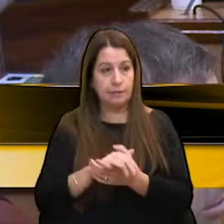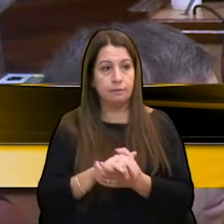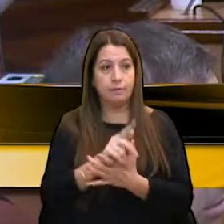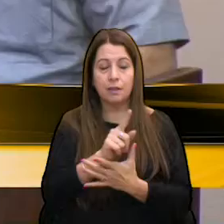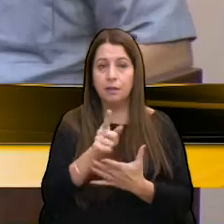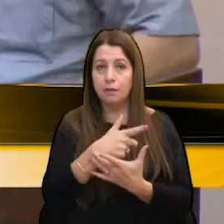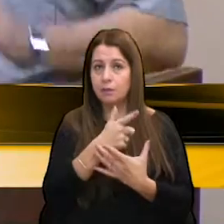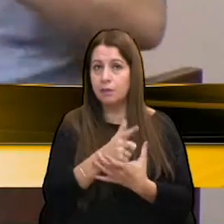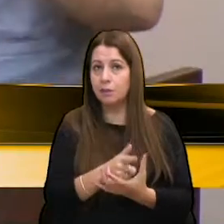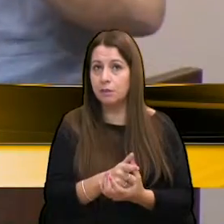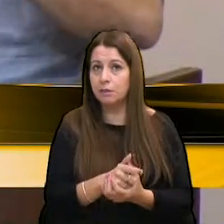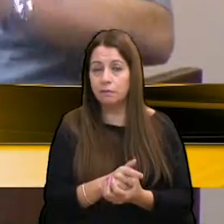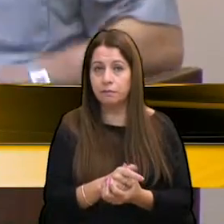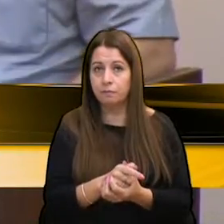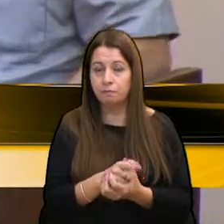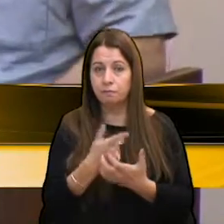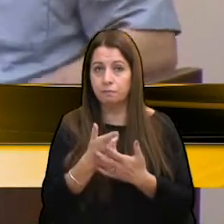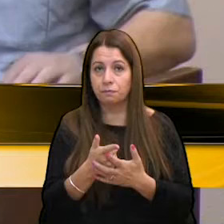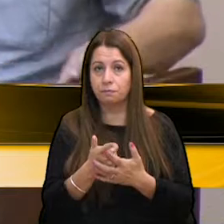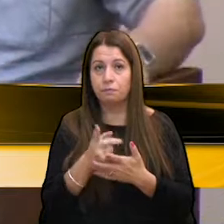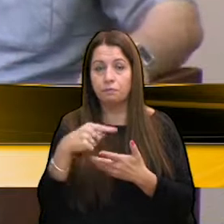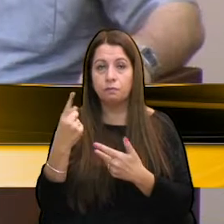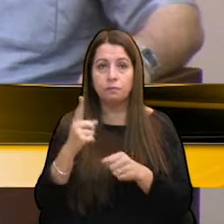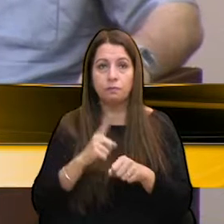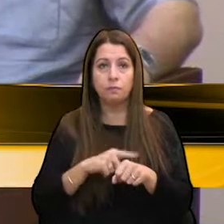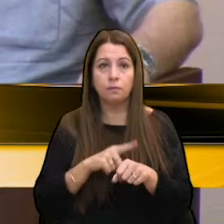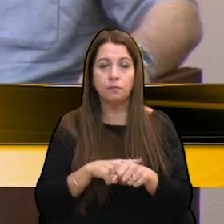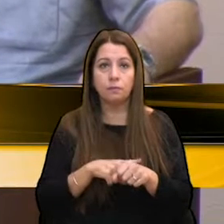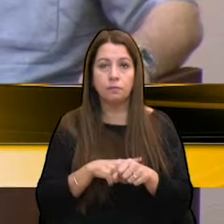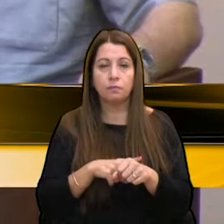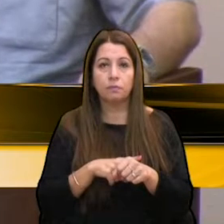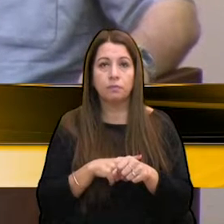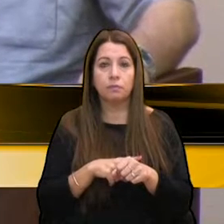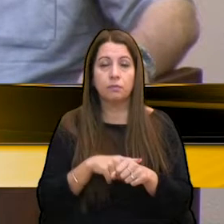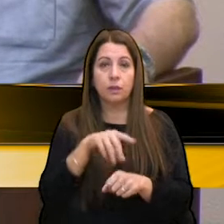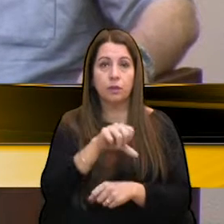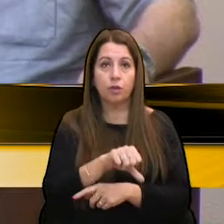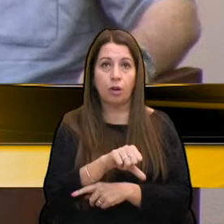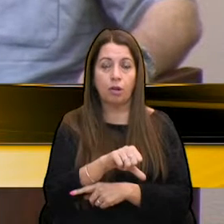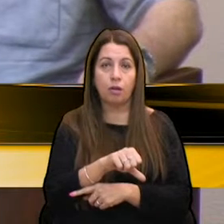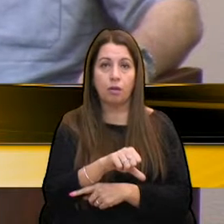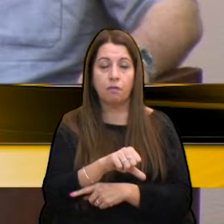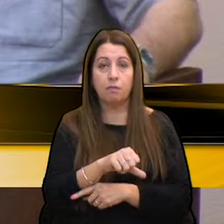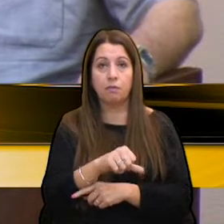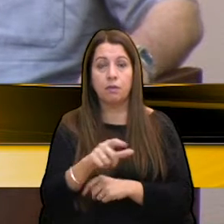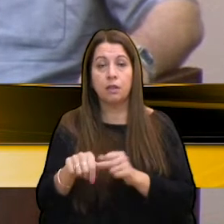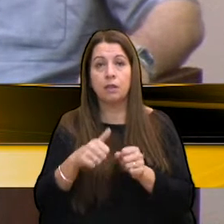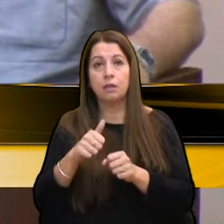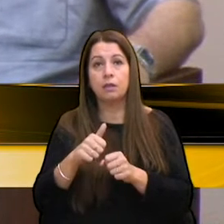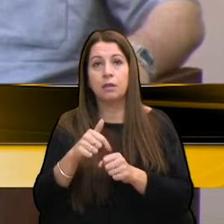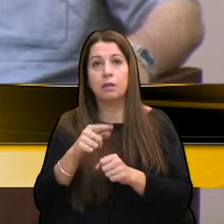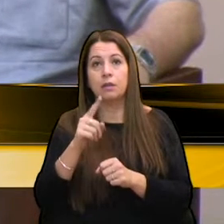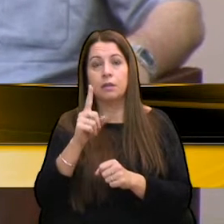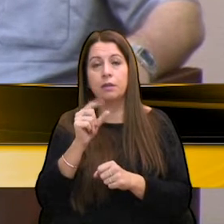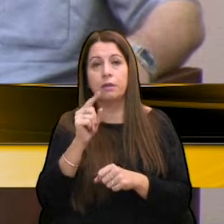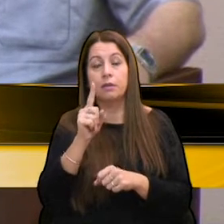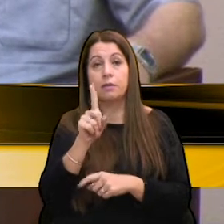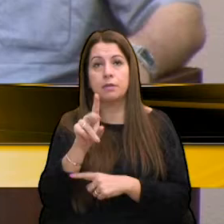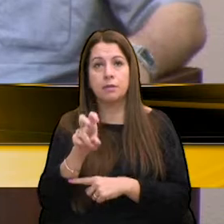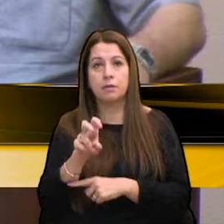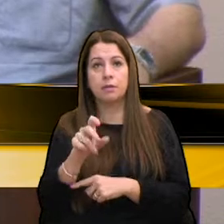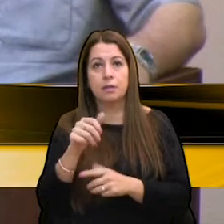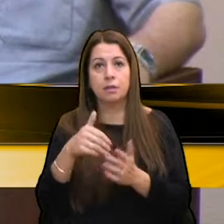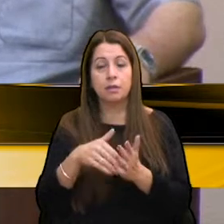Rafael. Importante, vereador Rafael, então, os outros horários, que eram às 9 horas, passa também depois das 10h15